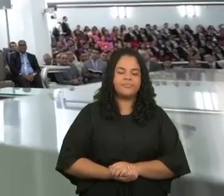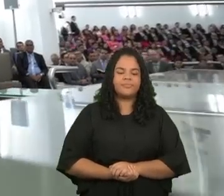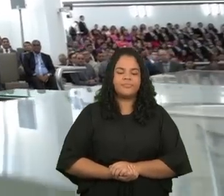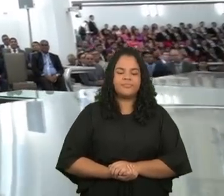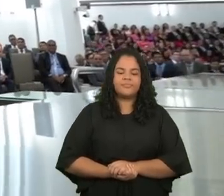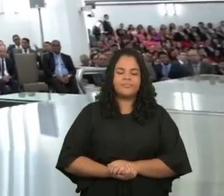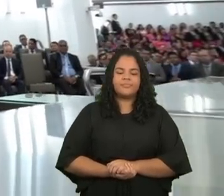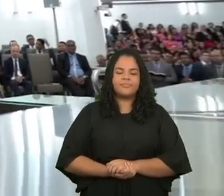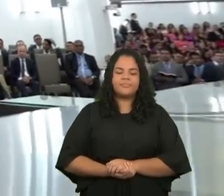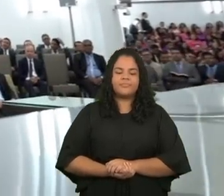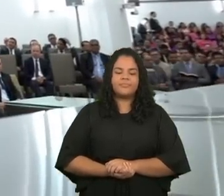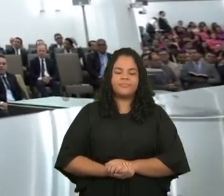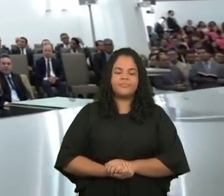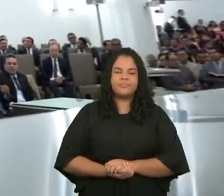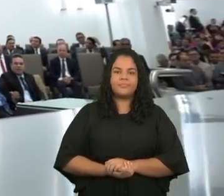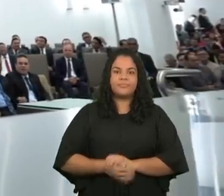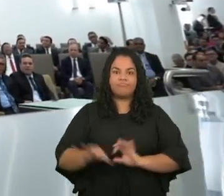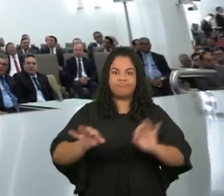Terra.